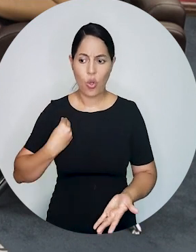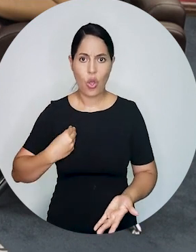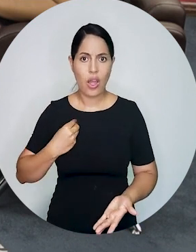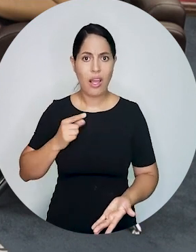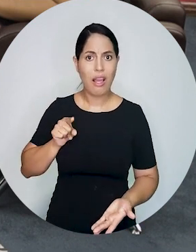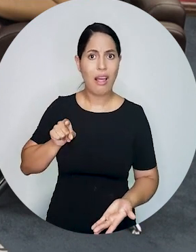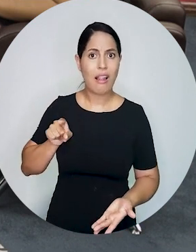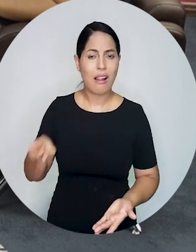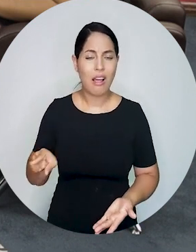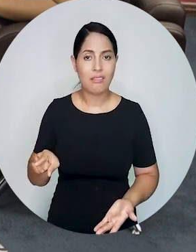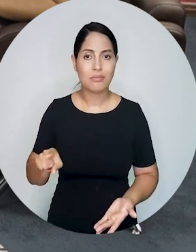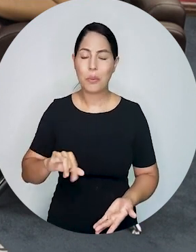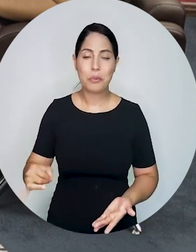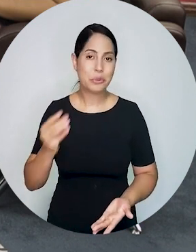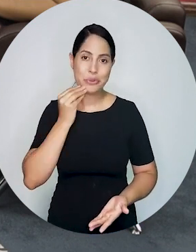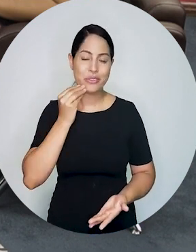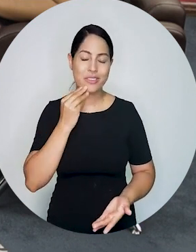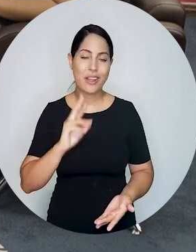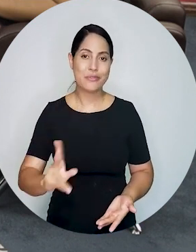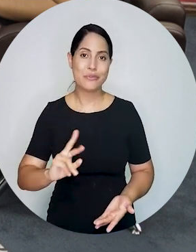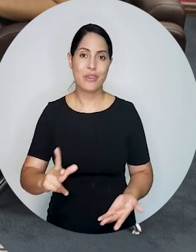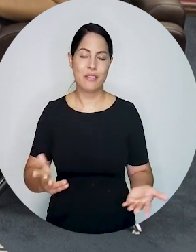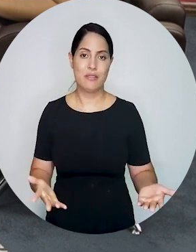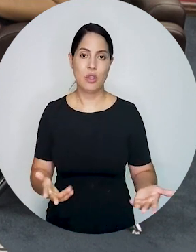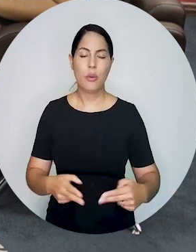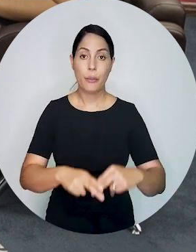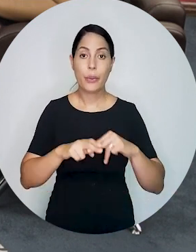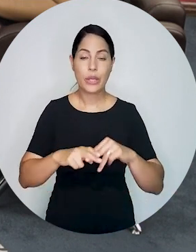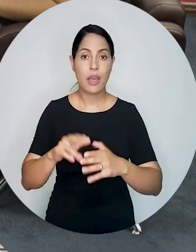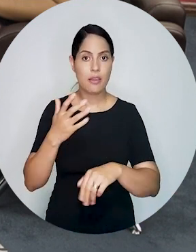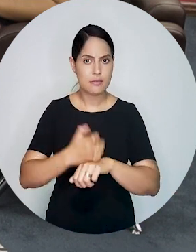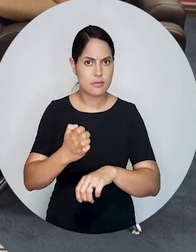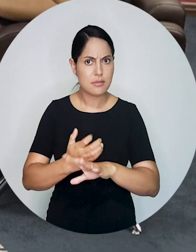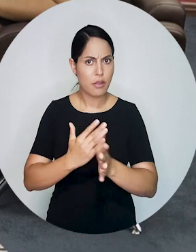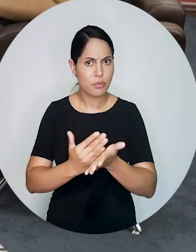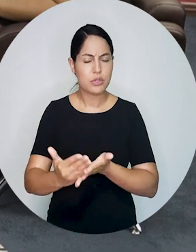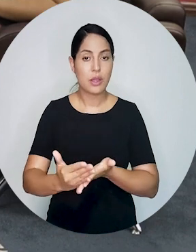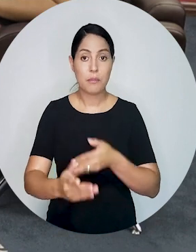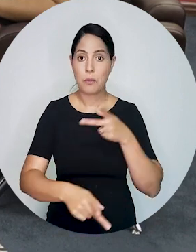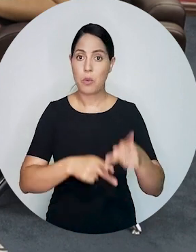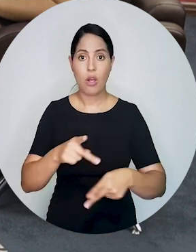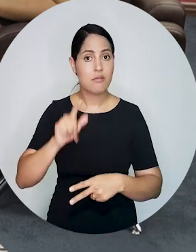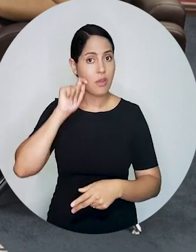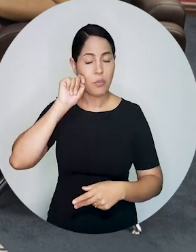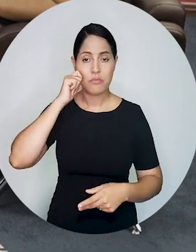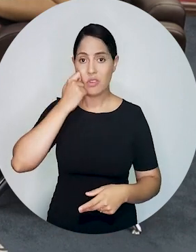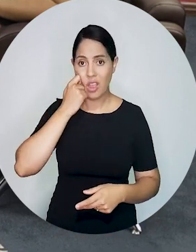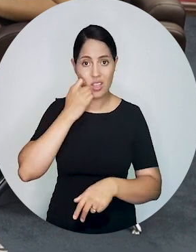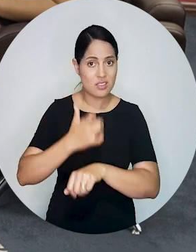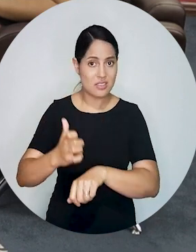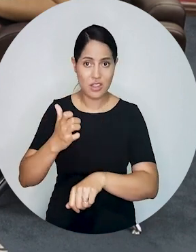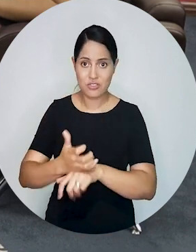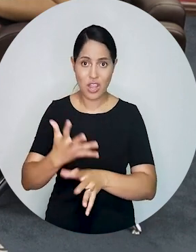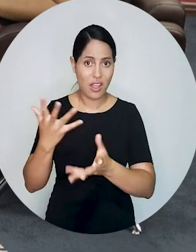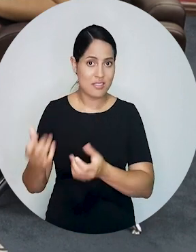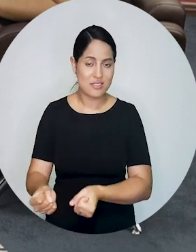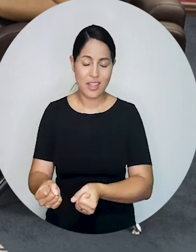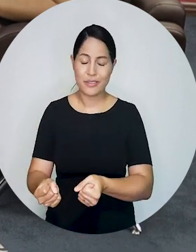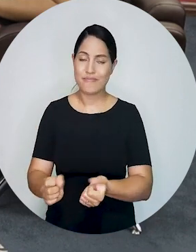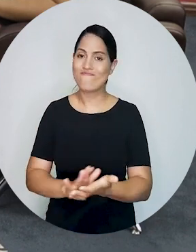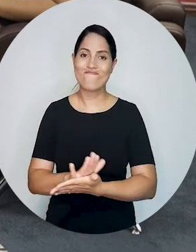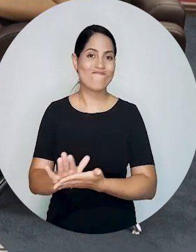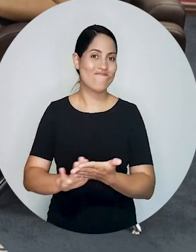não teve nem oportunidade de estagiar num escritório, porque já começa pelo estágio. O negro, ele não é aceito como